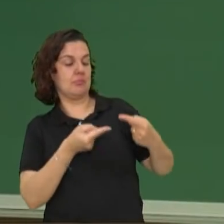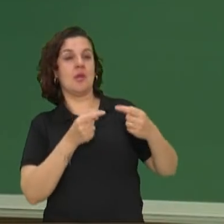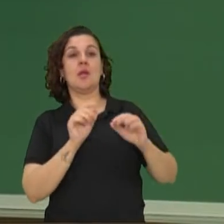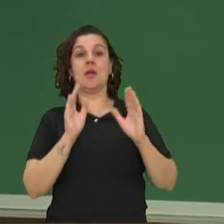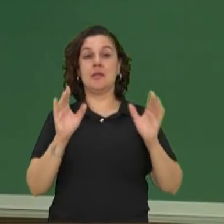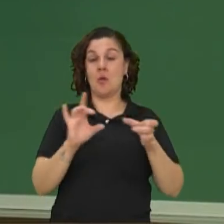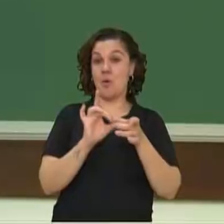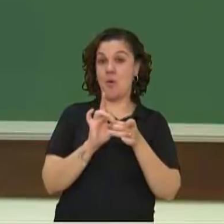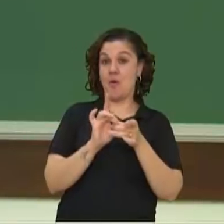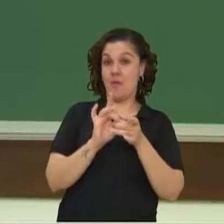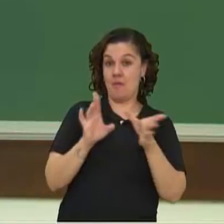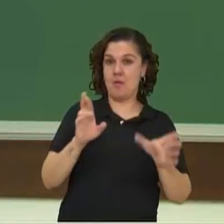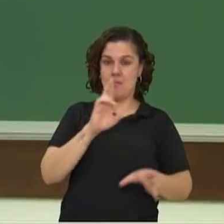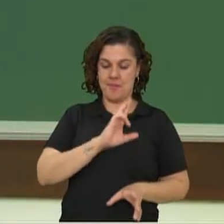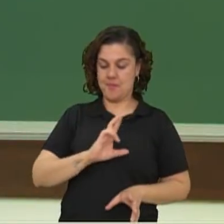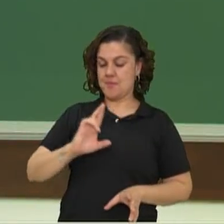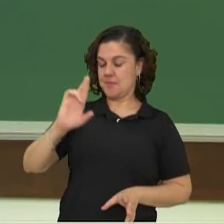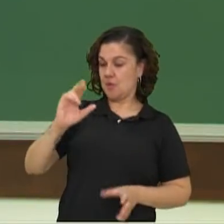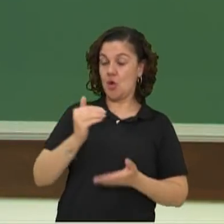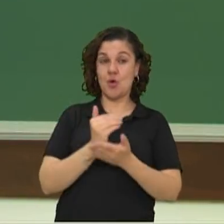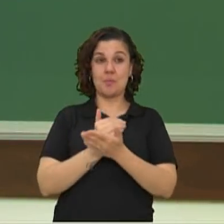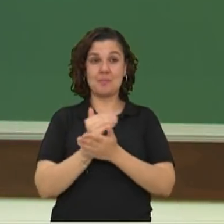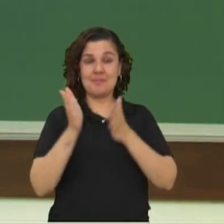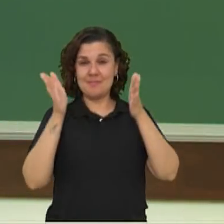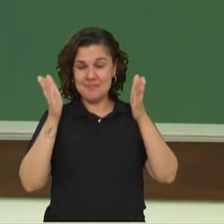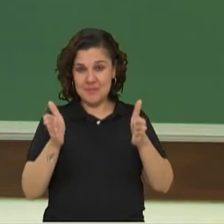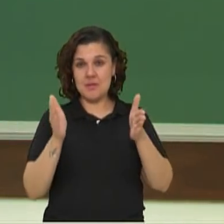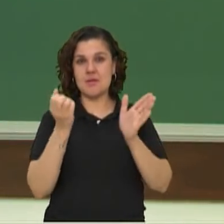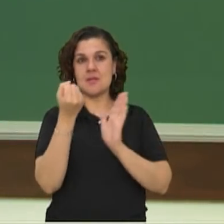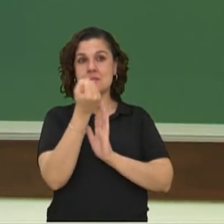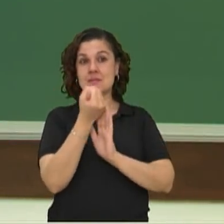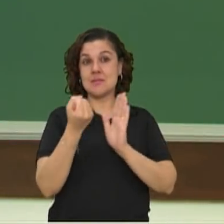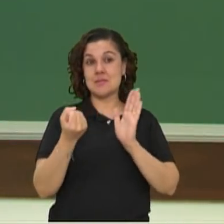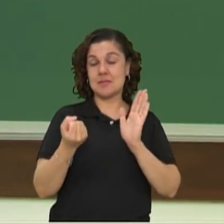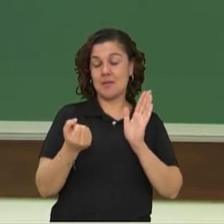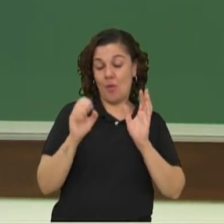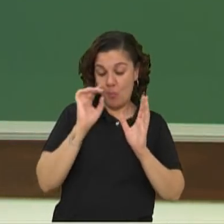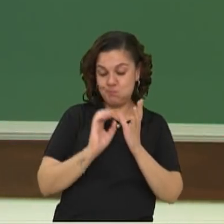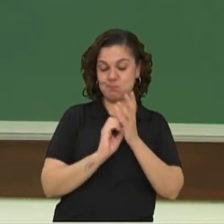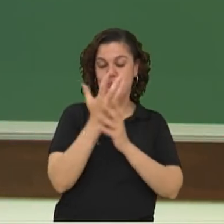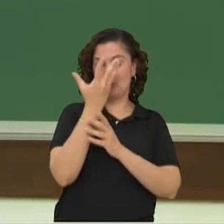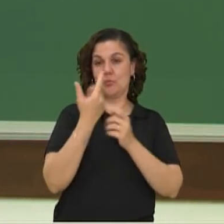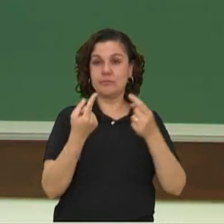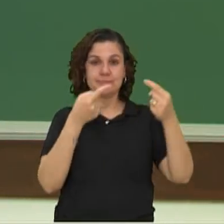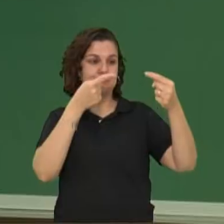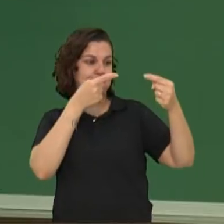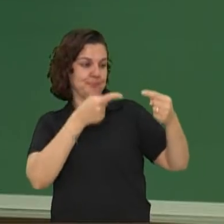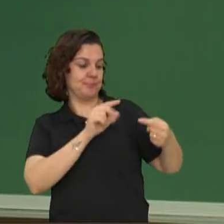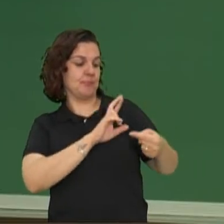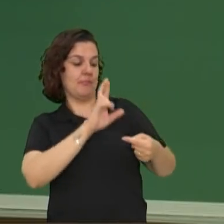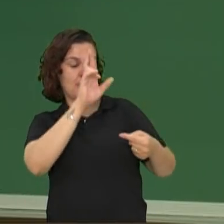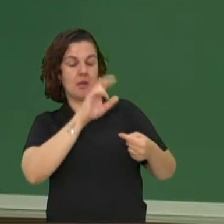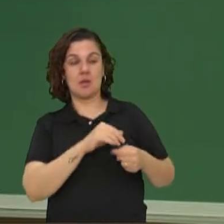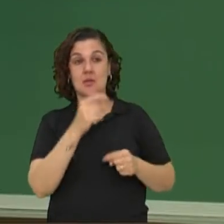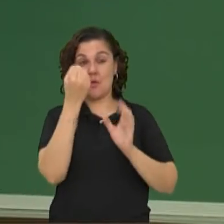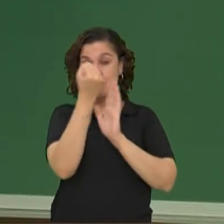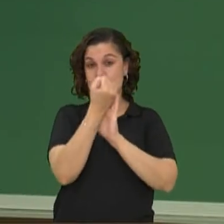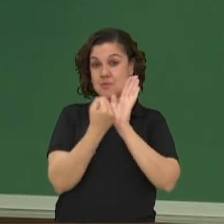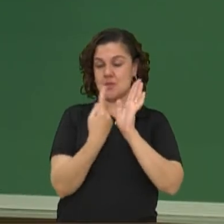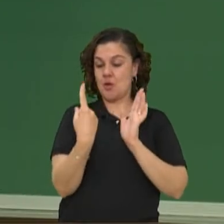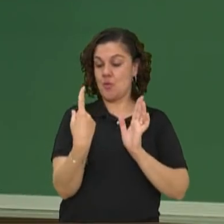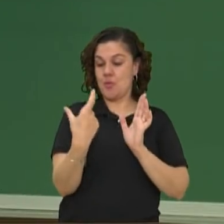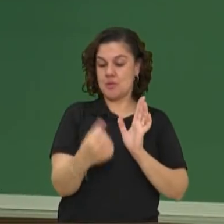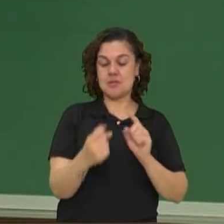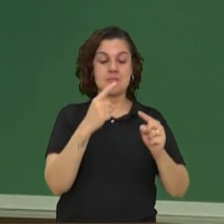a liberdade religiosa começa a surgir a partir desse fato, desse momento histórico, né? No século XVI,